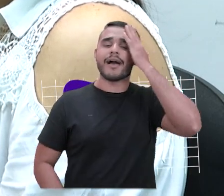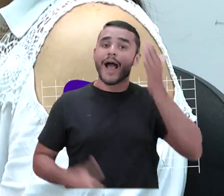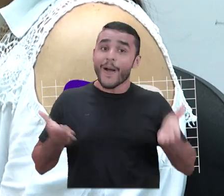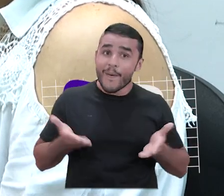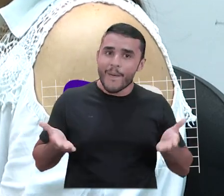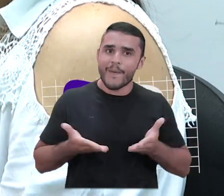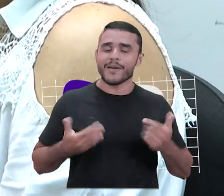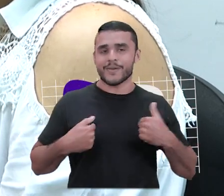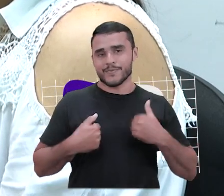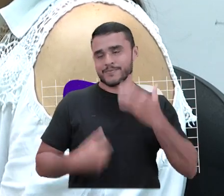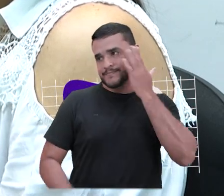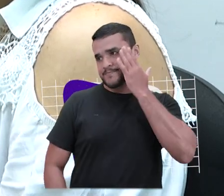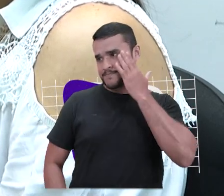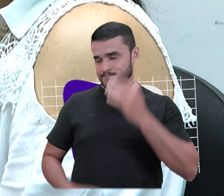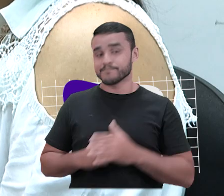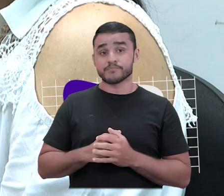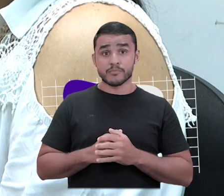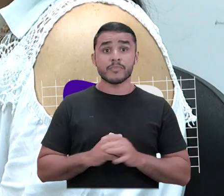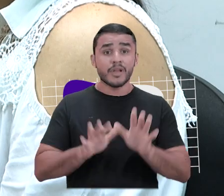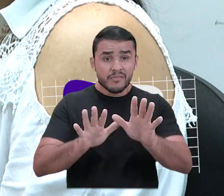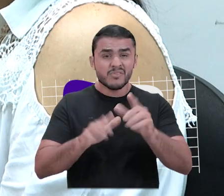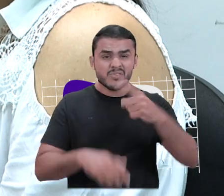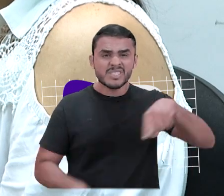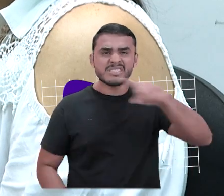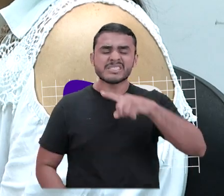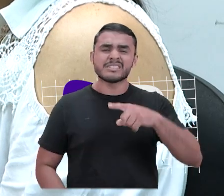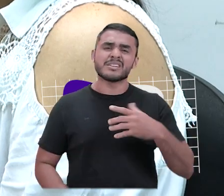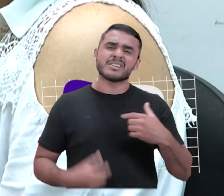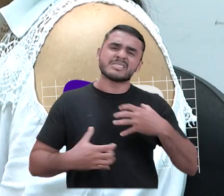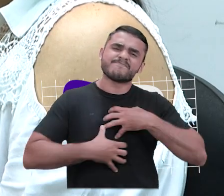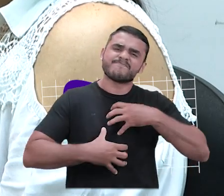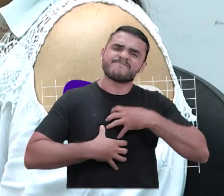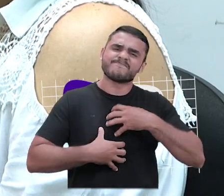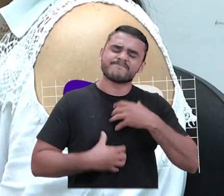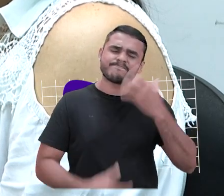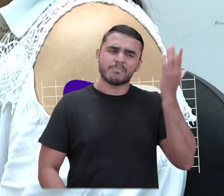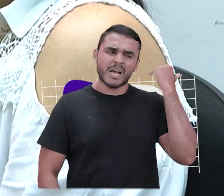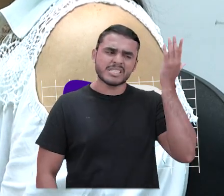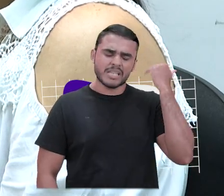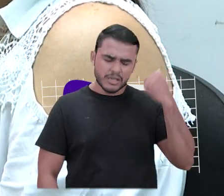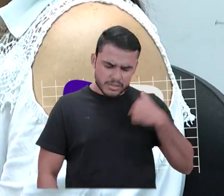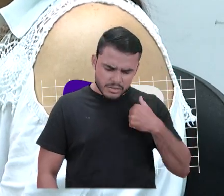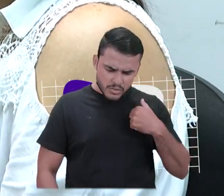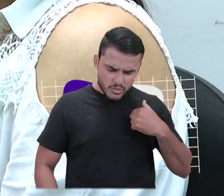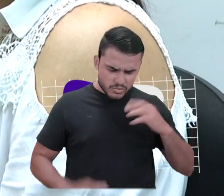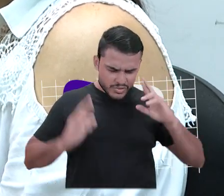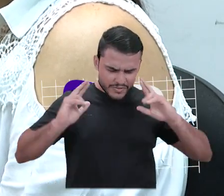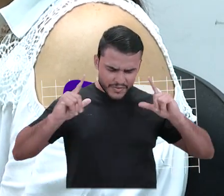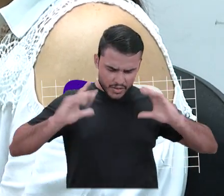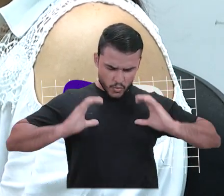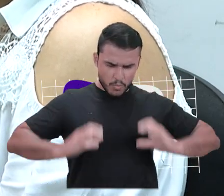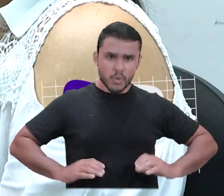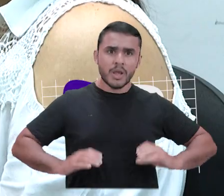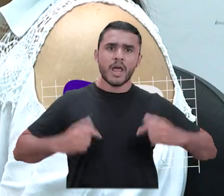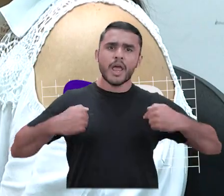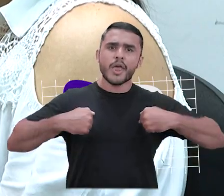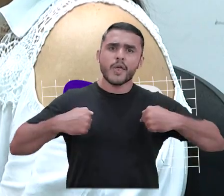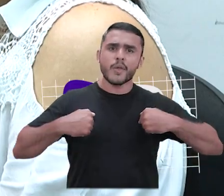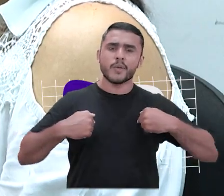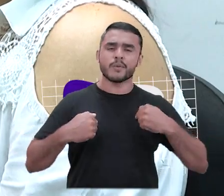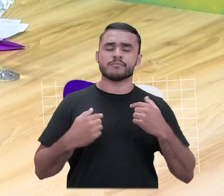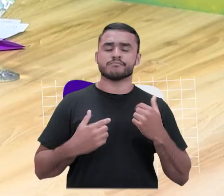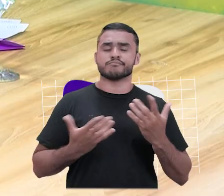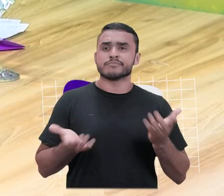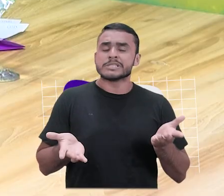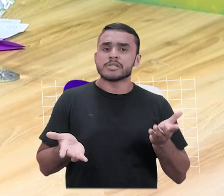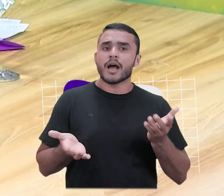ponto de retirar o fardo, porque nós todos nos criamos nessa sociedade que estruturalmente reproduz o